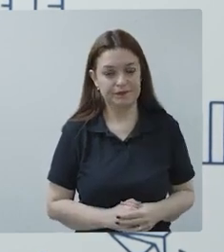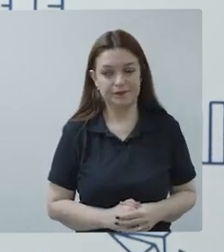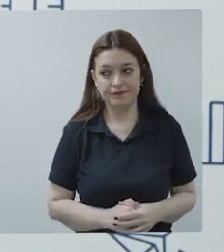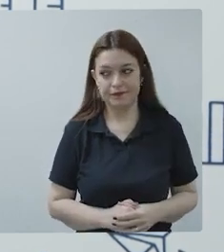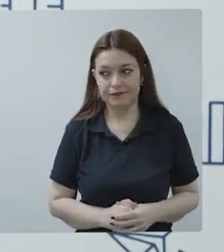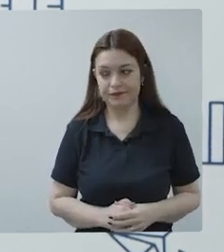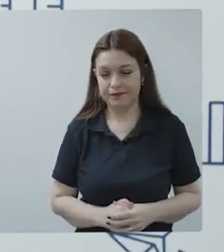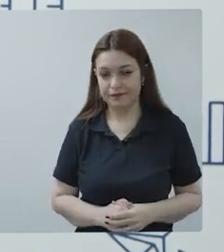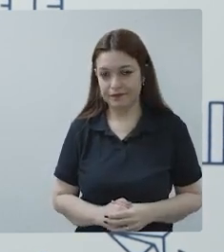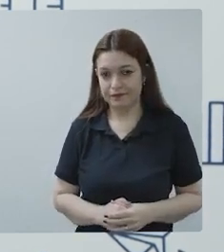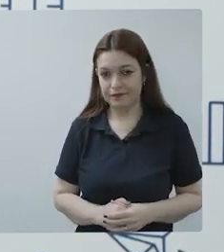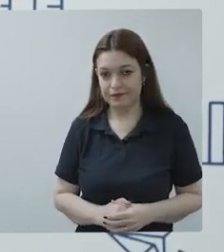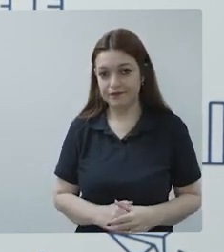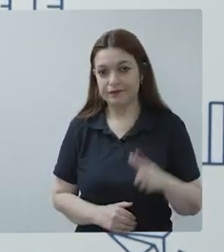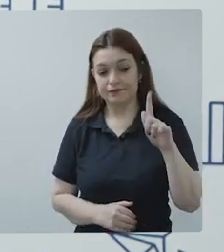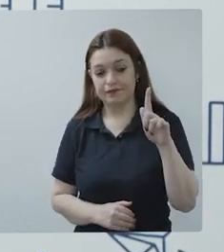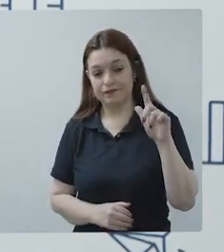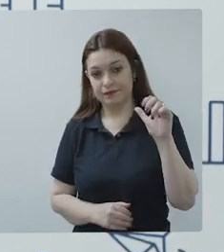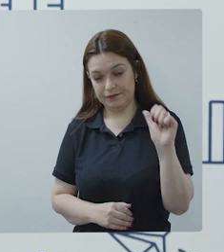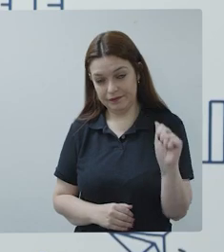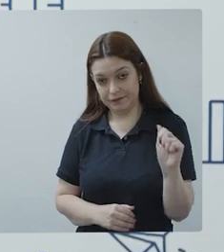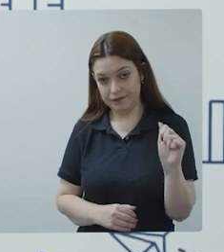lá.